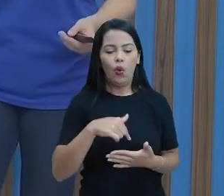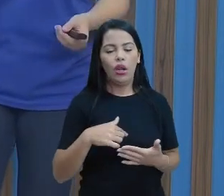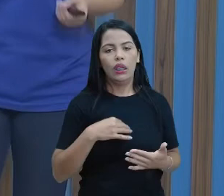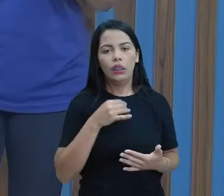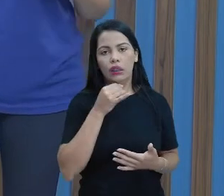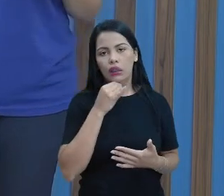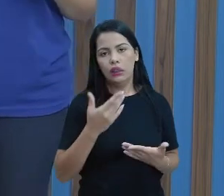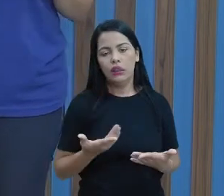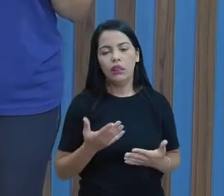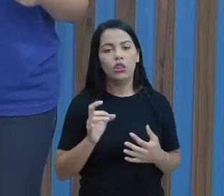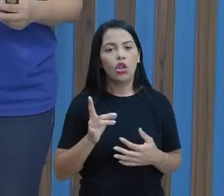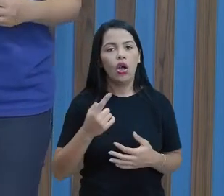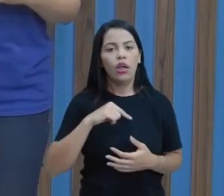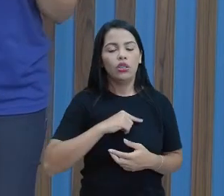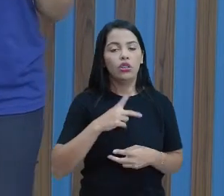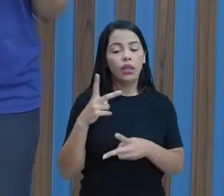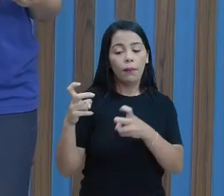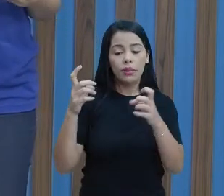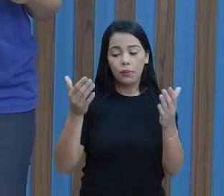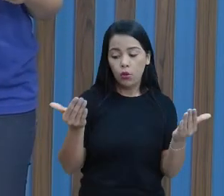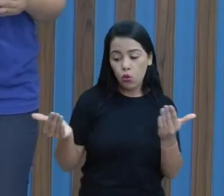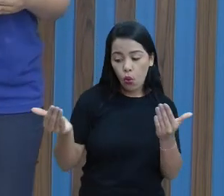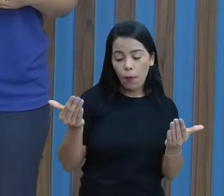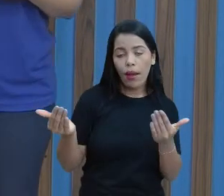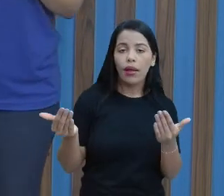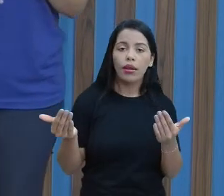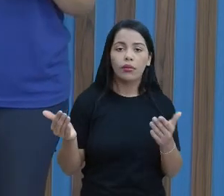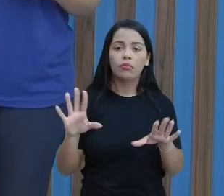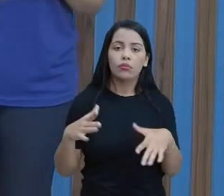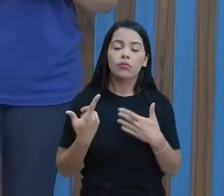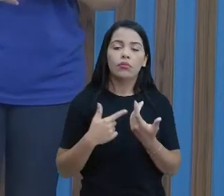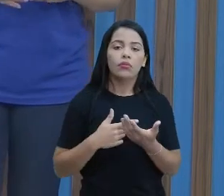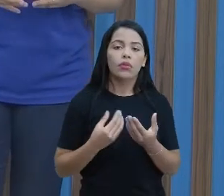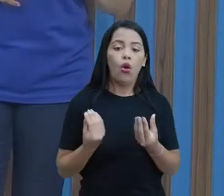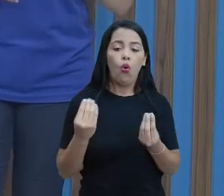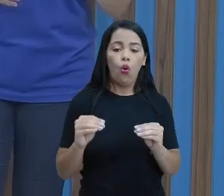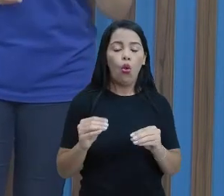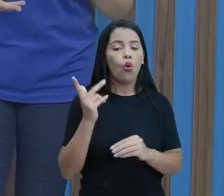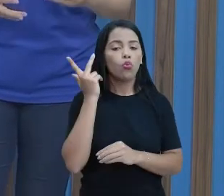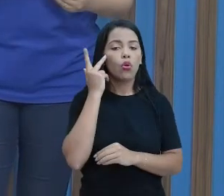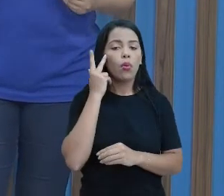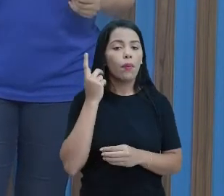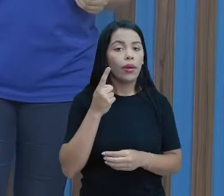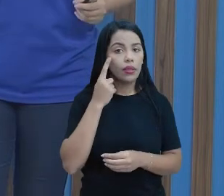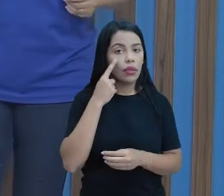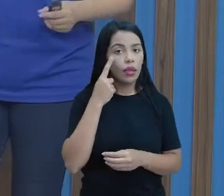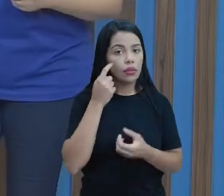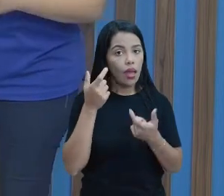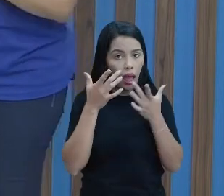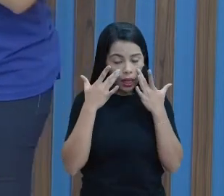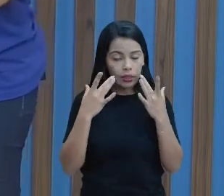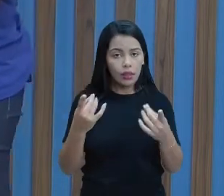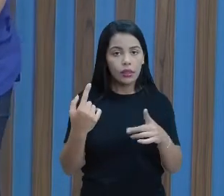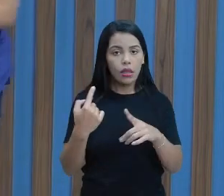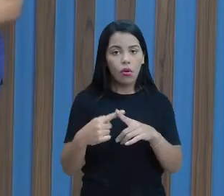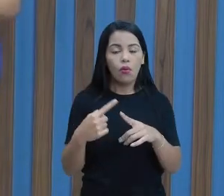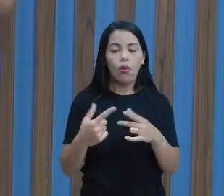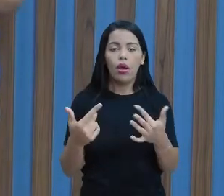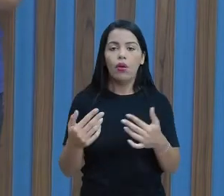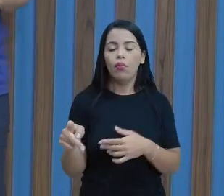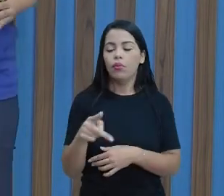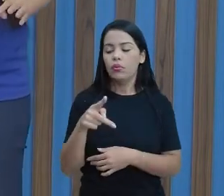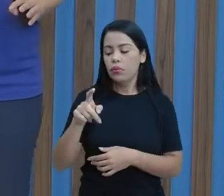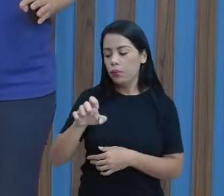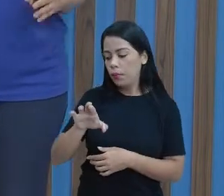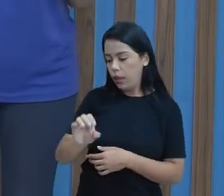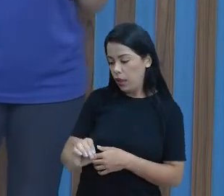gente está observando isso comparando as grandezas. Eu coloco normalmente essa observação porque, como o professor Pedro falou, no crescente é mais